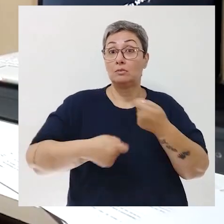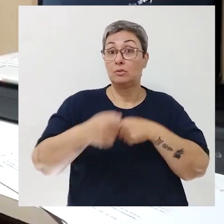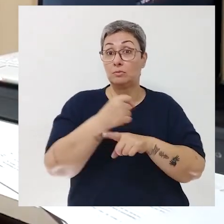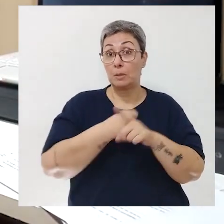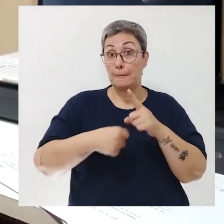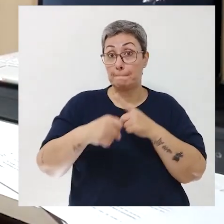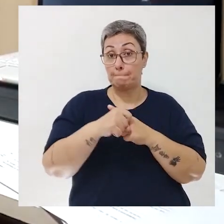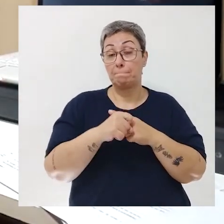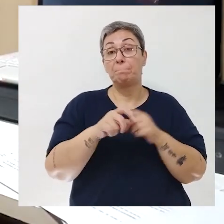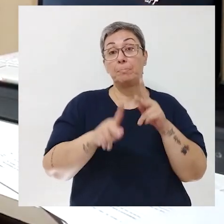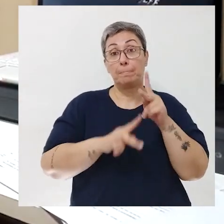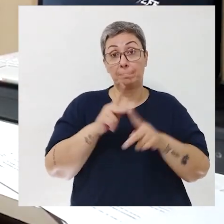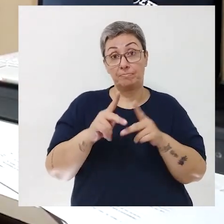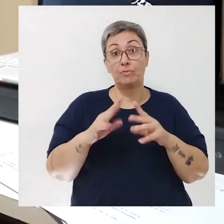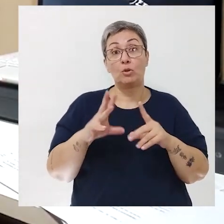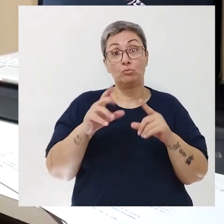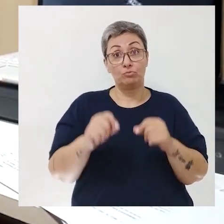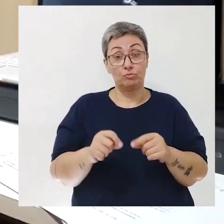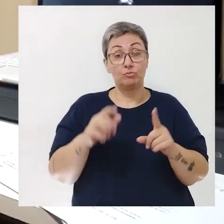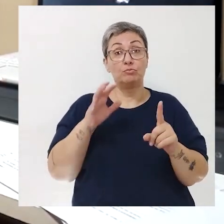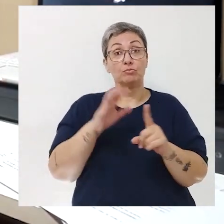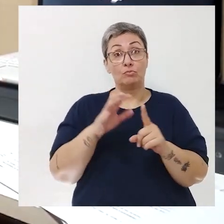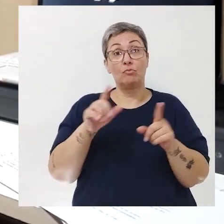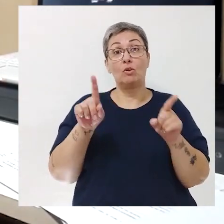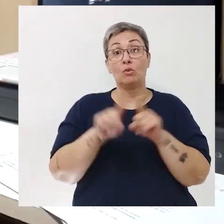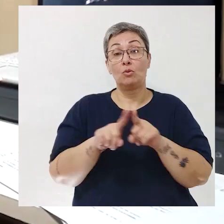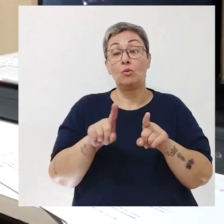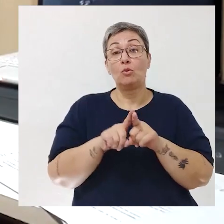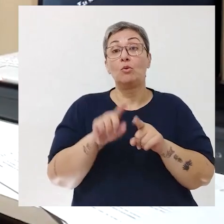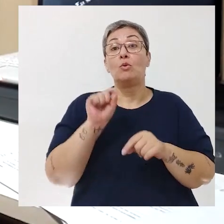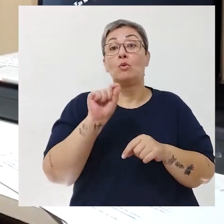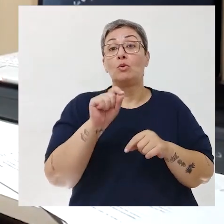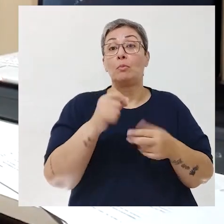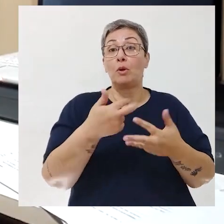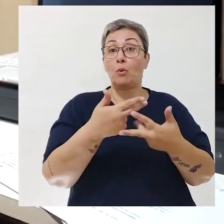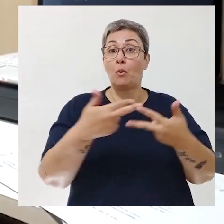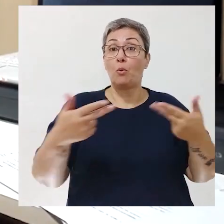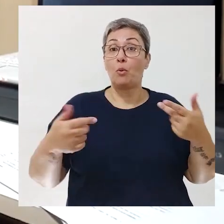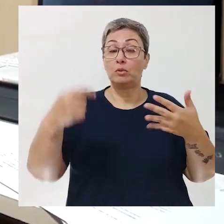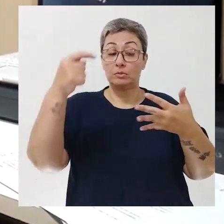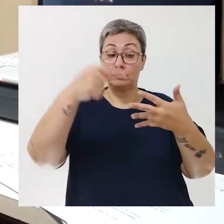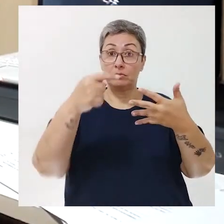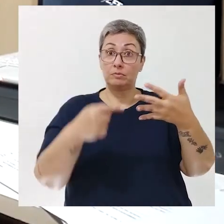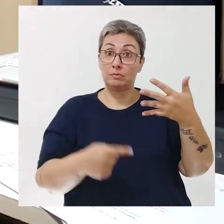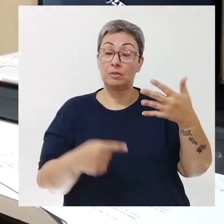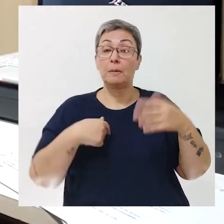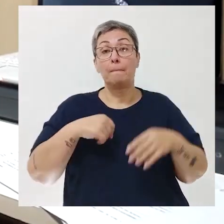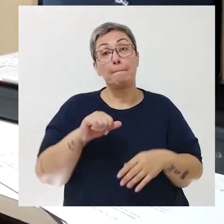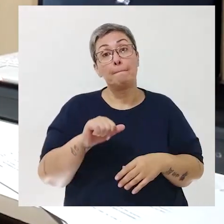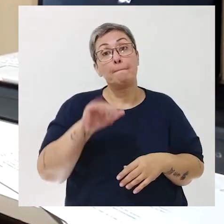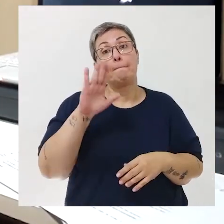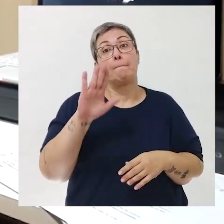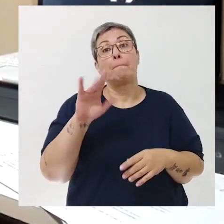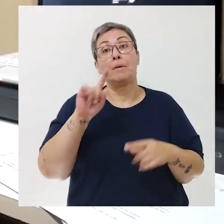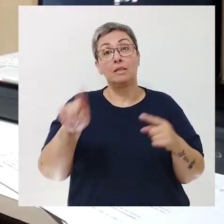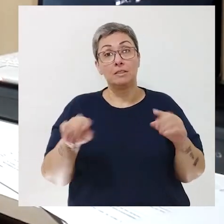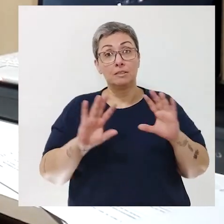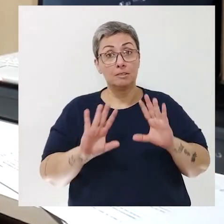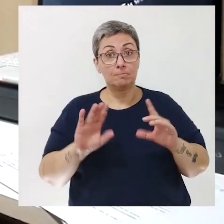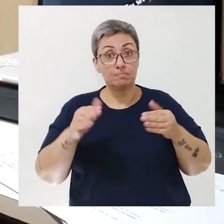da população, né? Tudo isso afeta. Há também outros fatores, estes